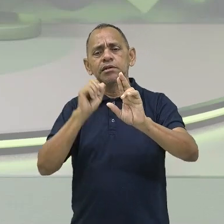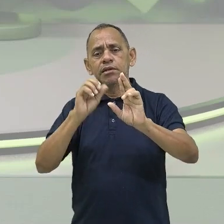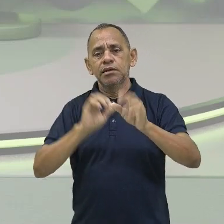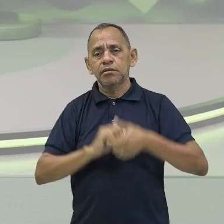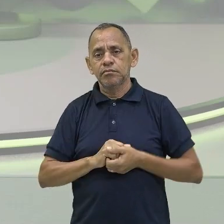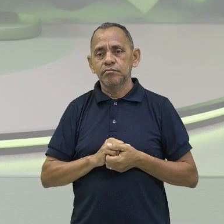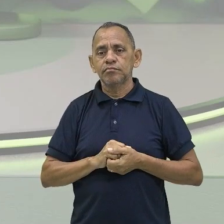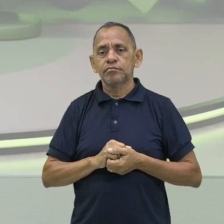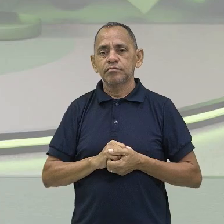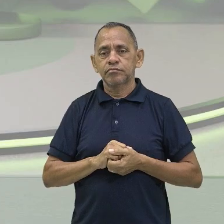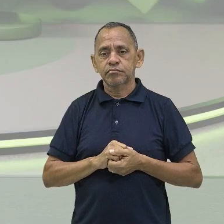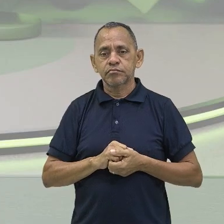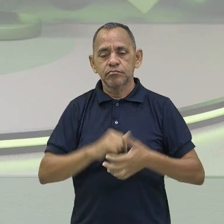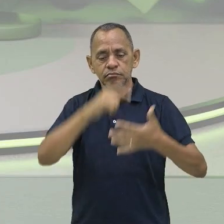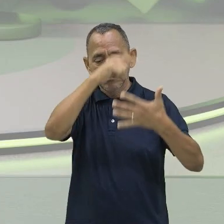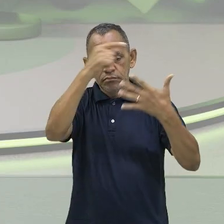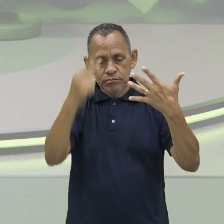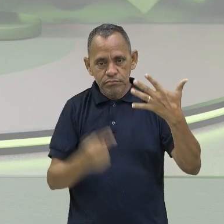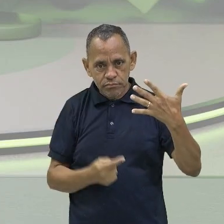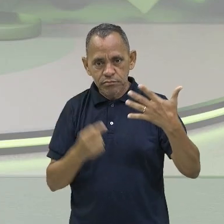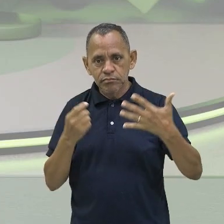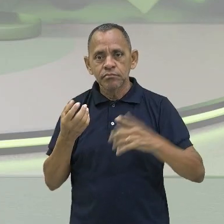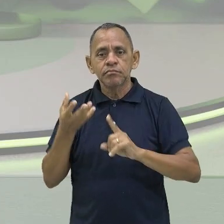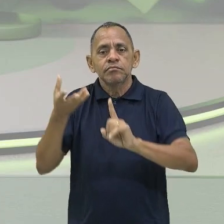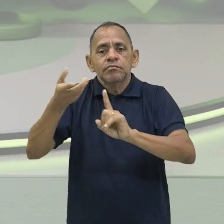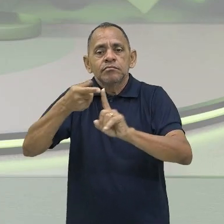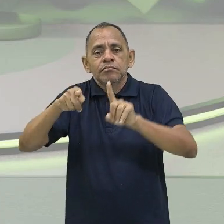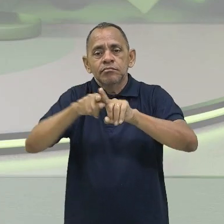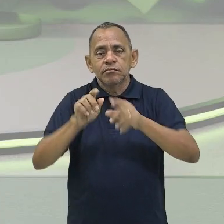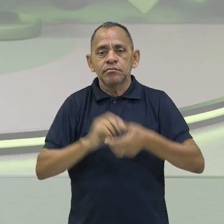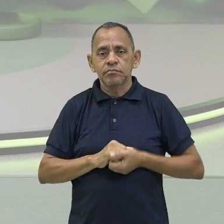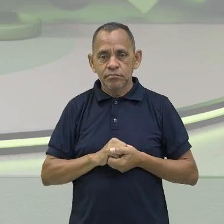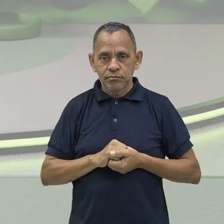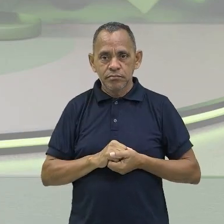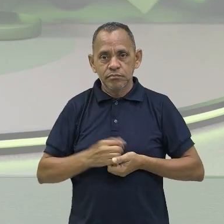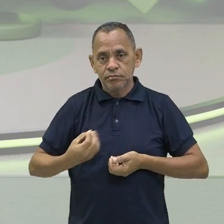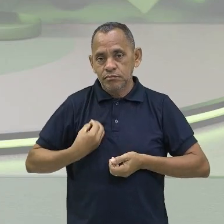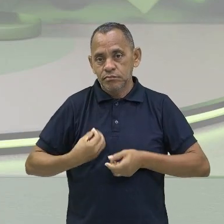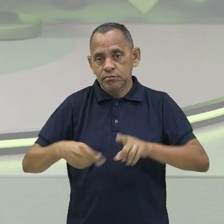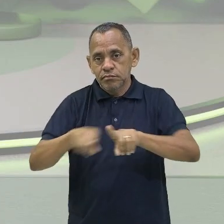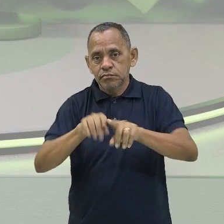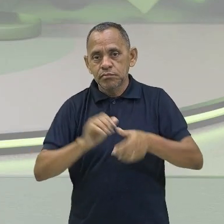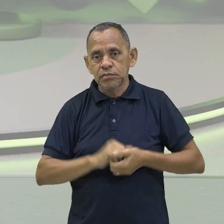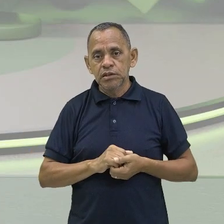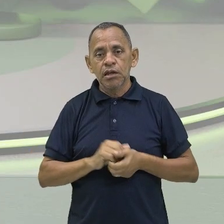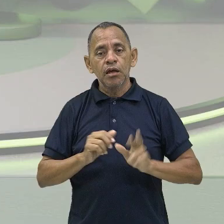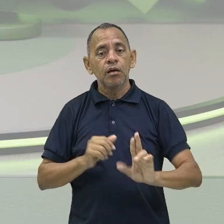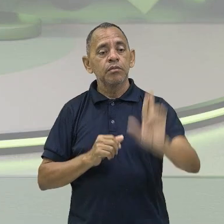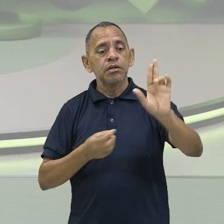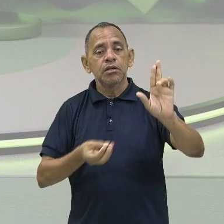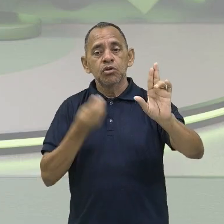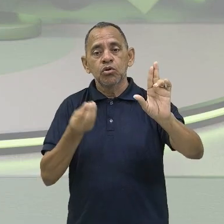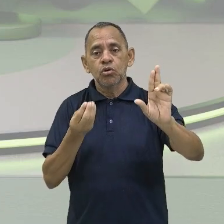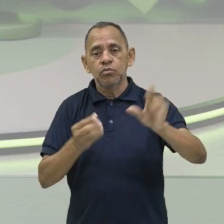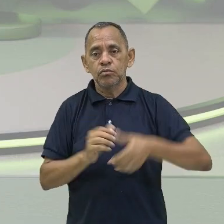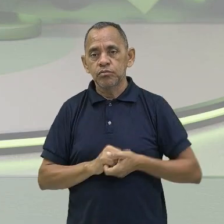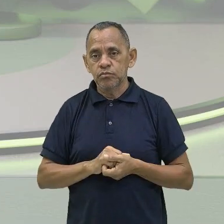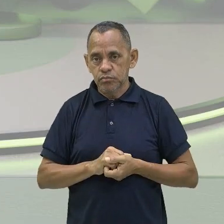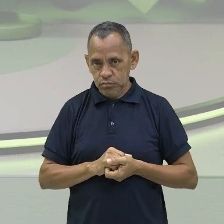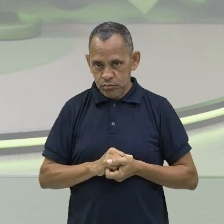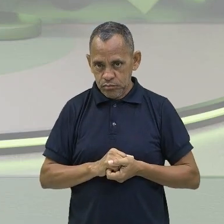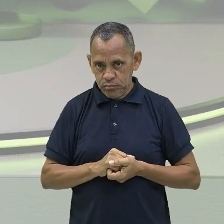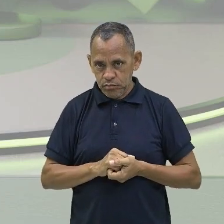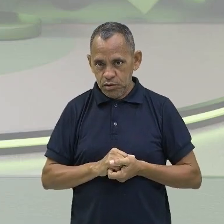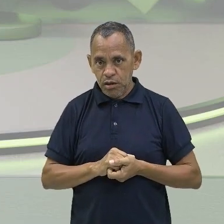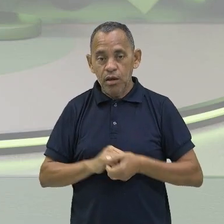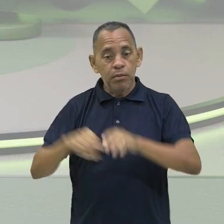estão relacionados aí à nossa qualidade e organização de vida. E eles estão representados aí por